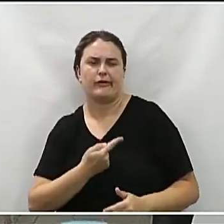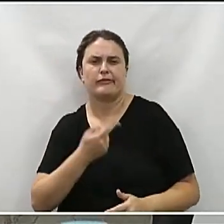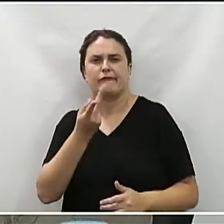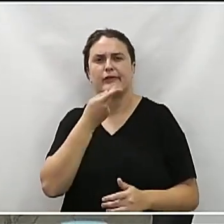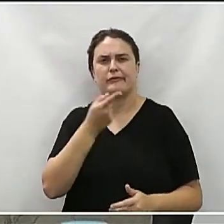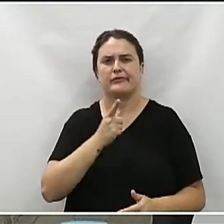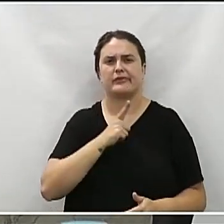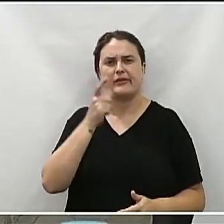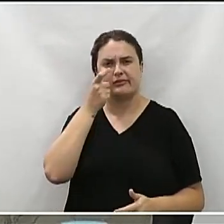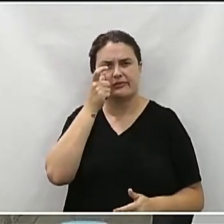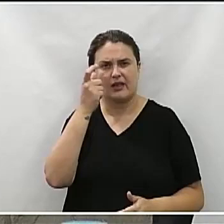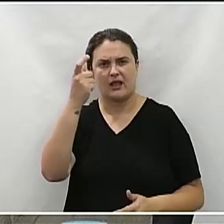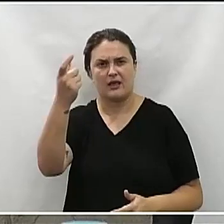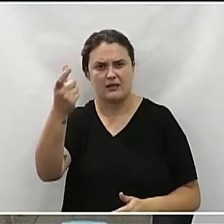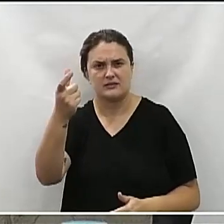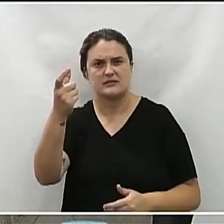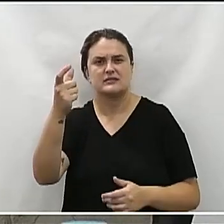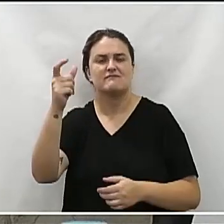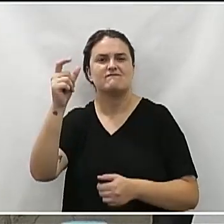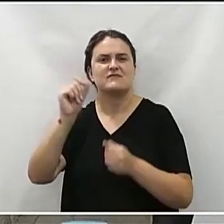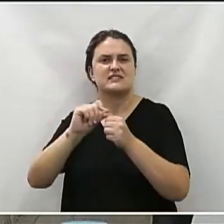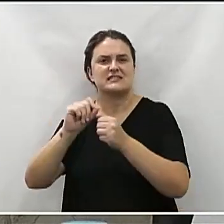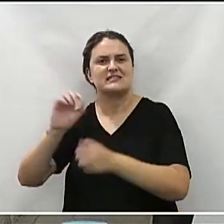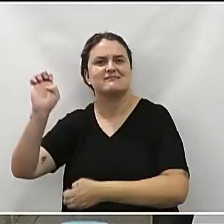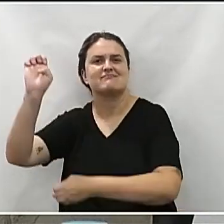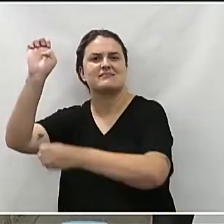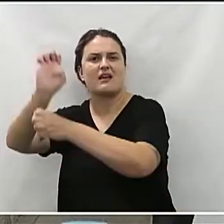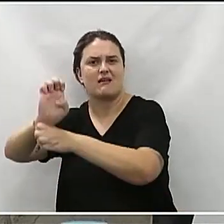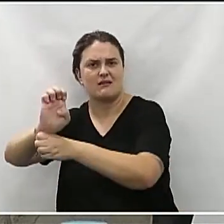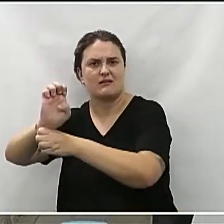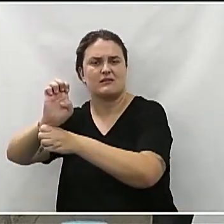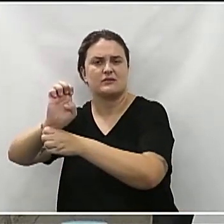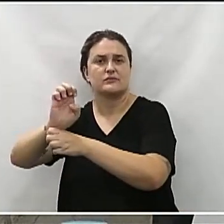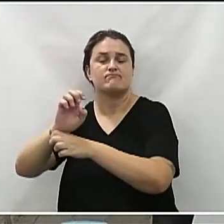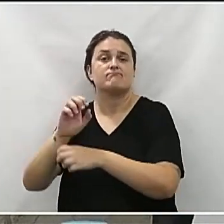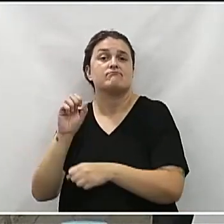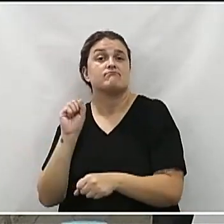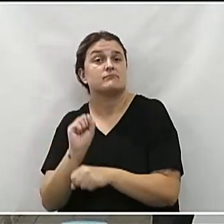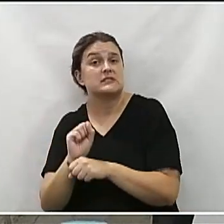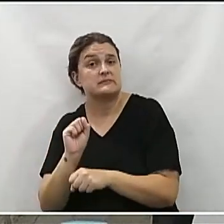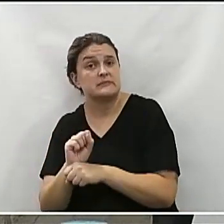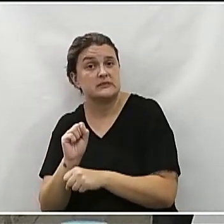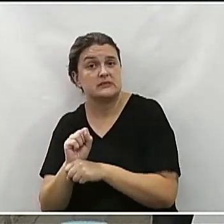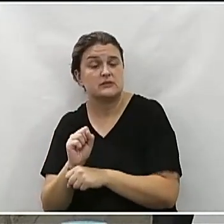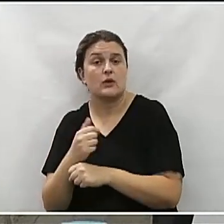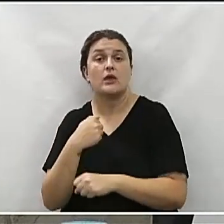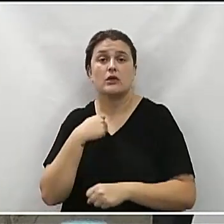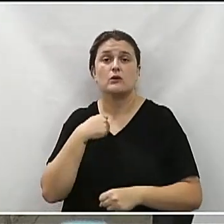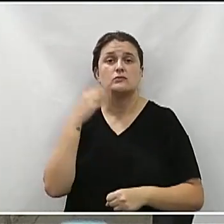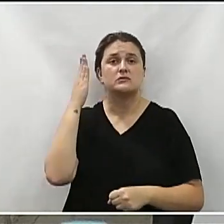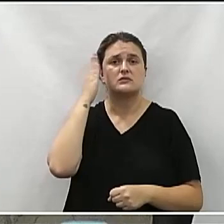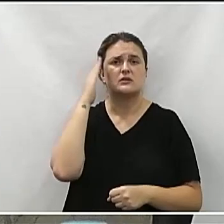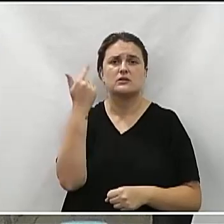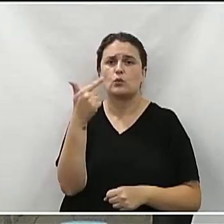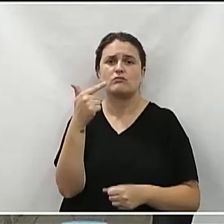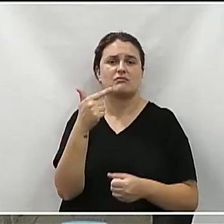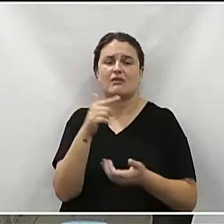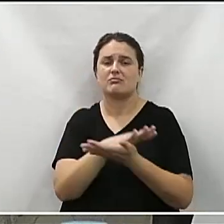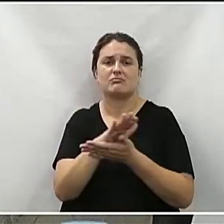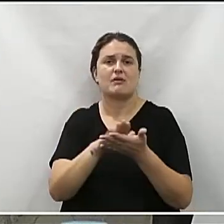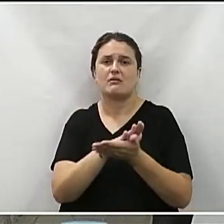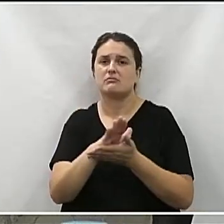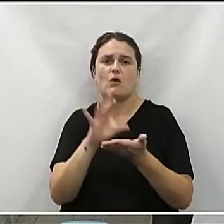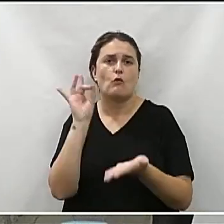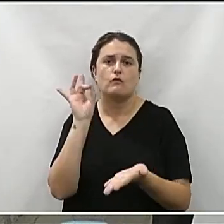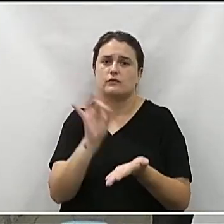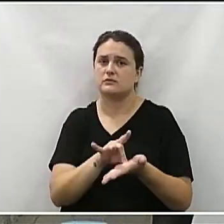intenção de estadualizá-la e estamos aguardando eu entendo que não tem nada oficial nesse